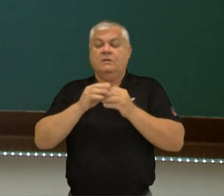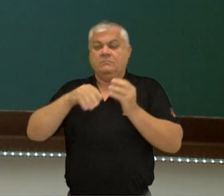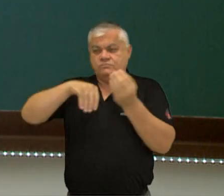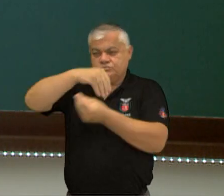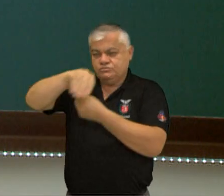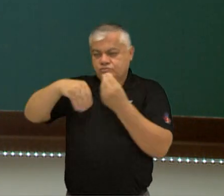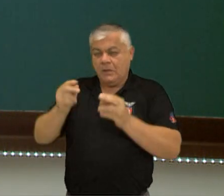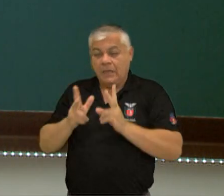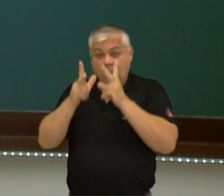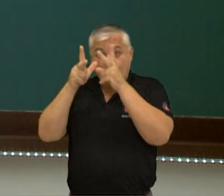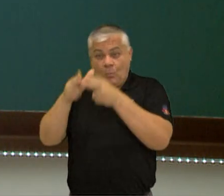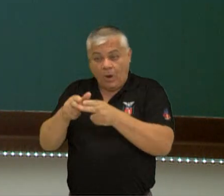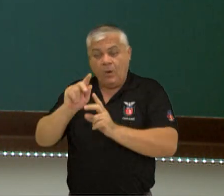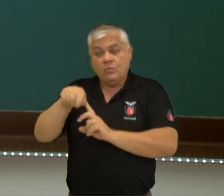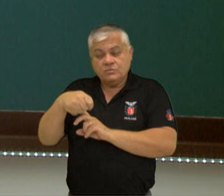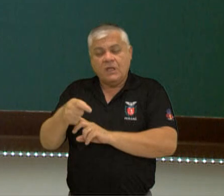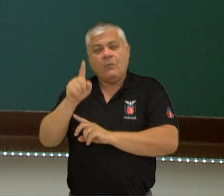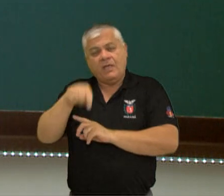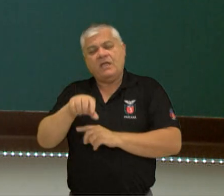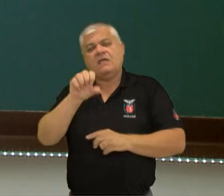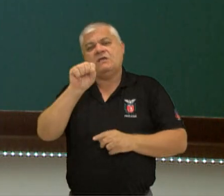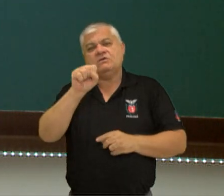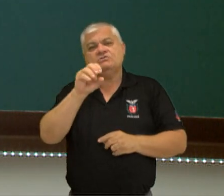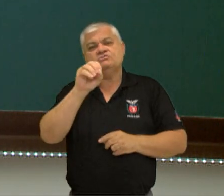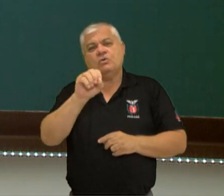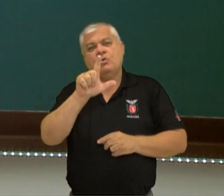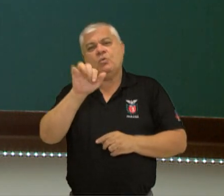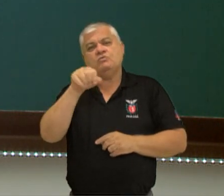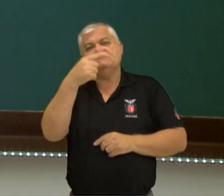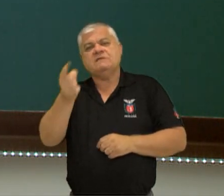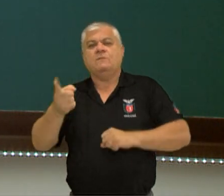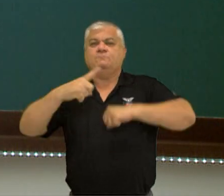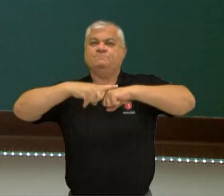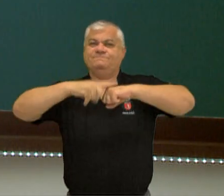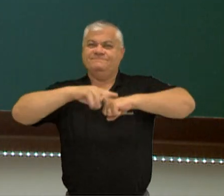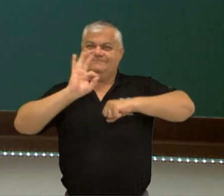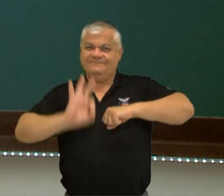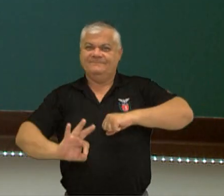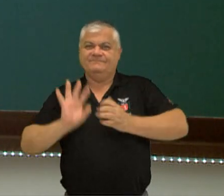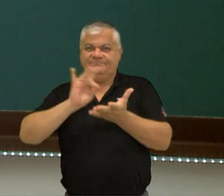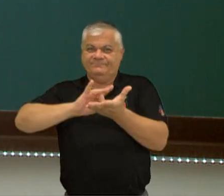chamadas de solução ou às vezes chamadas de soluções verdadeiras.